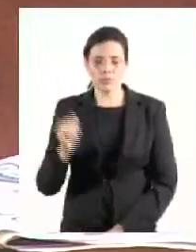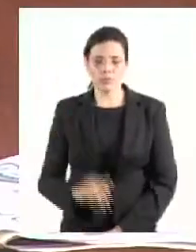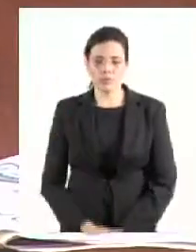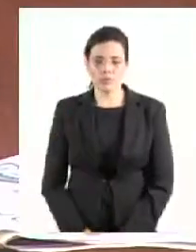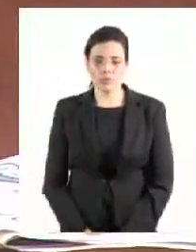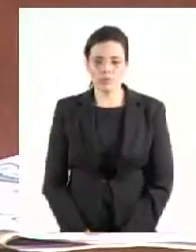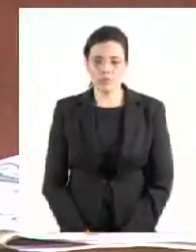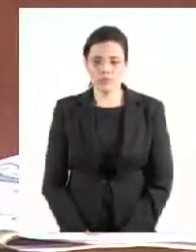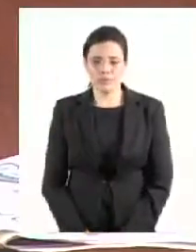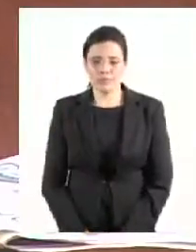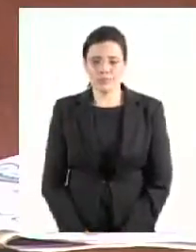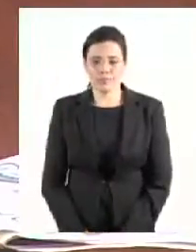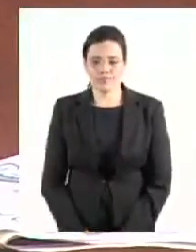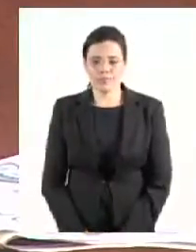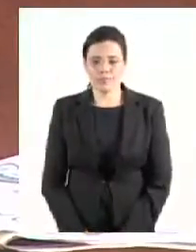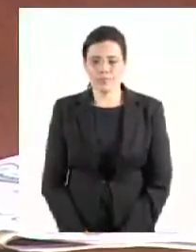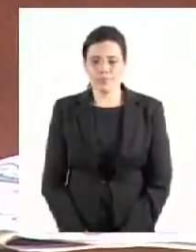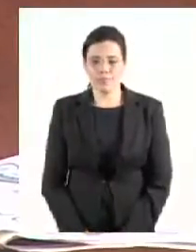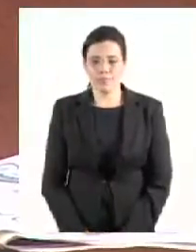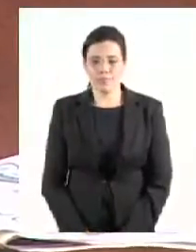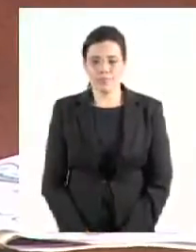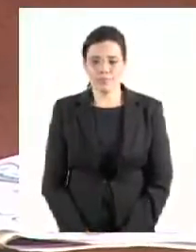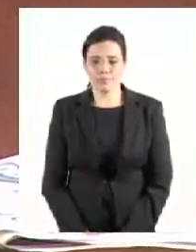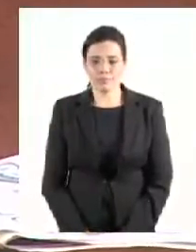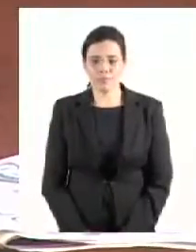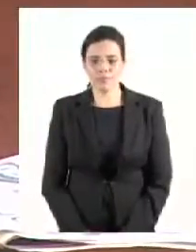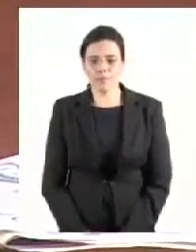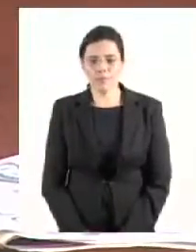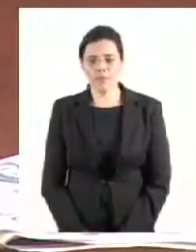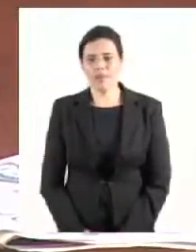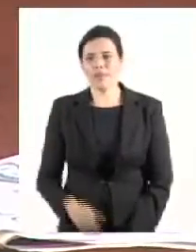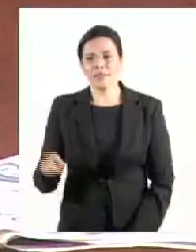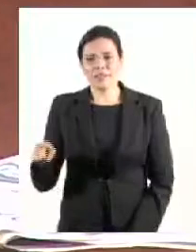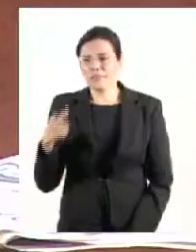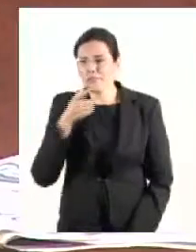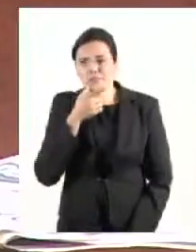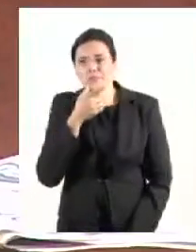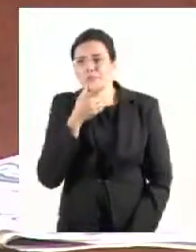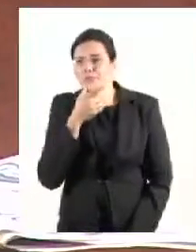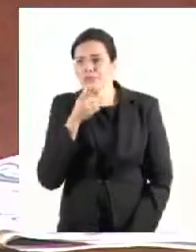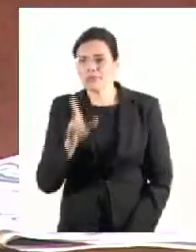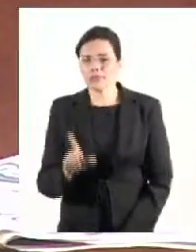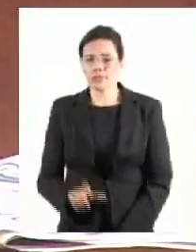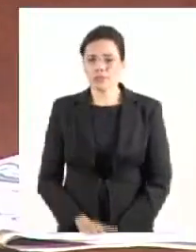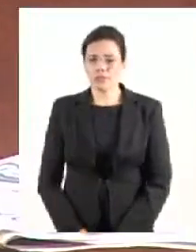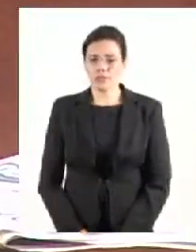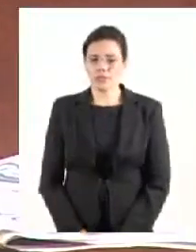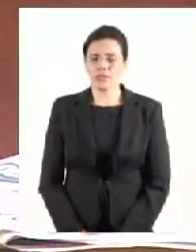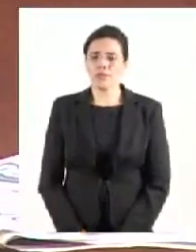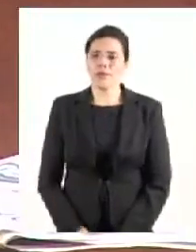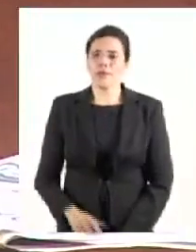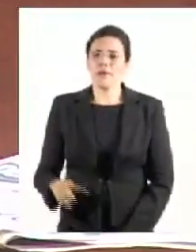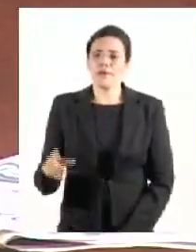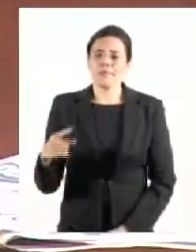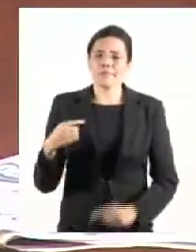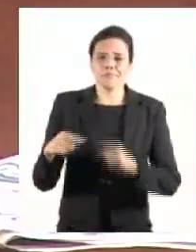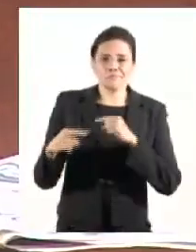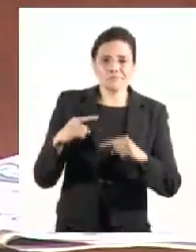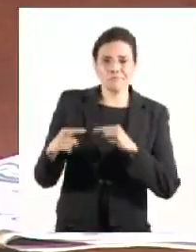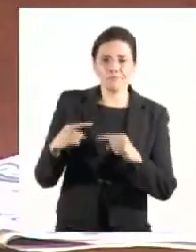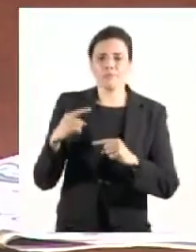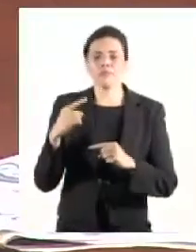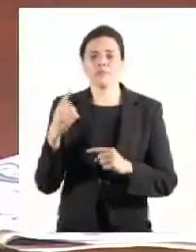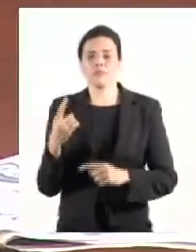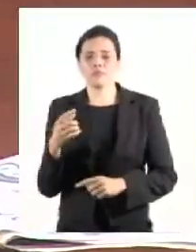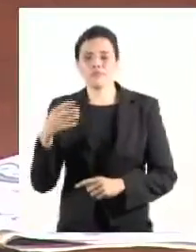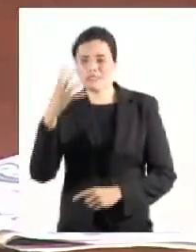Não consegue levar para o embate político, leva sempre para o pessoal. É orientado